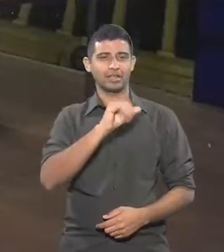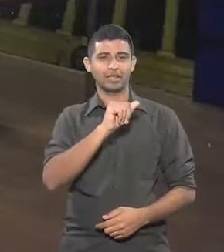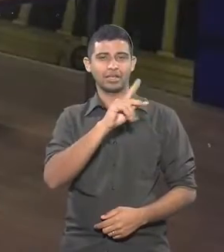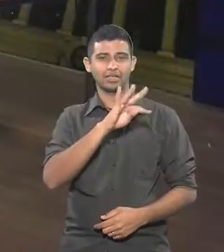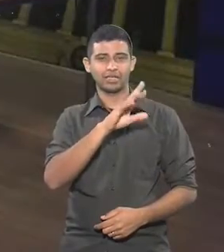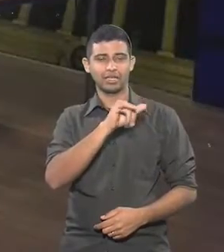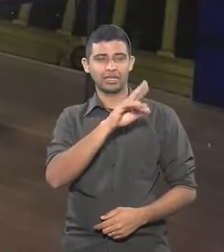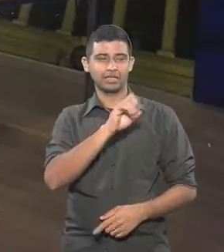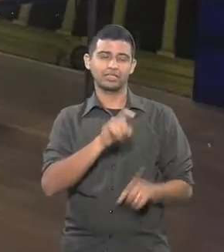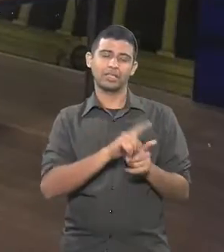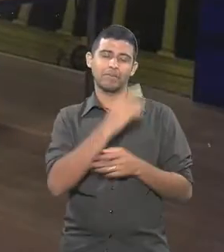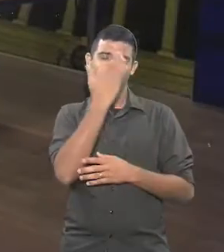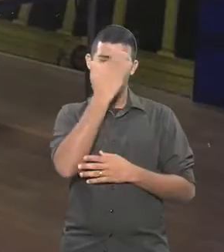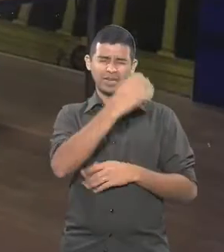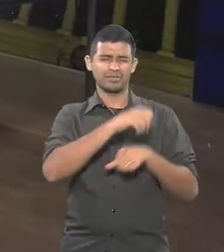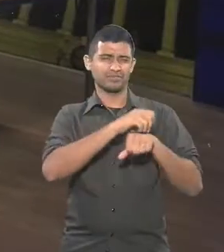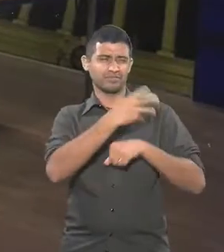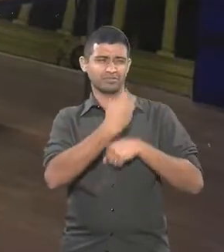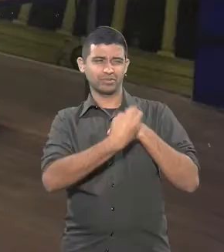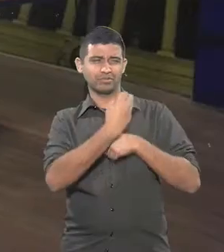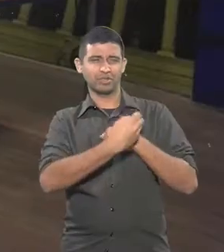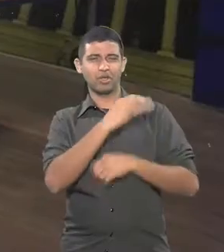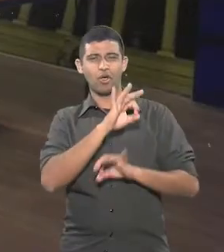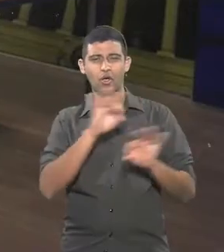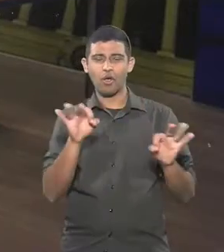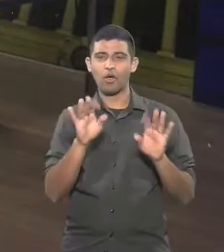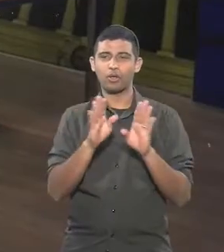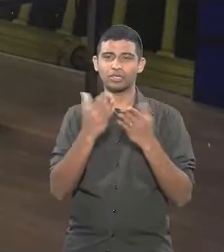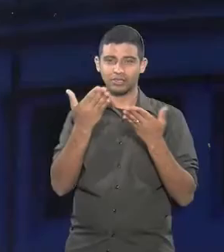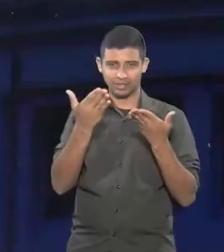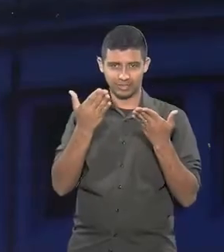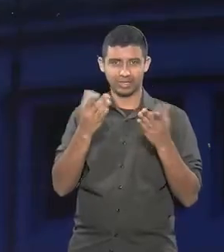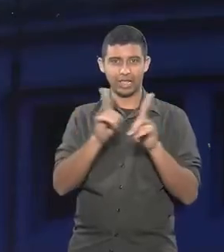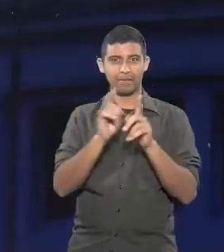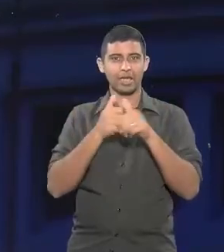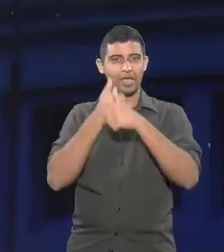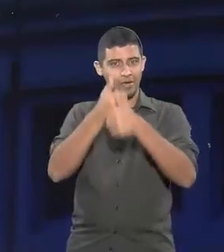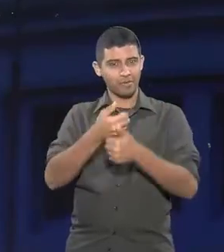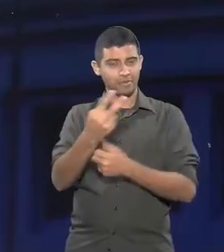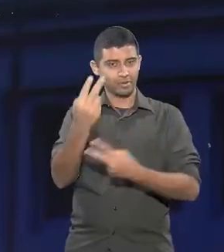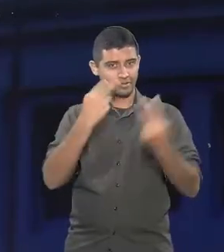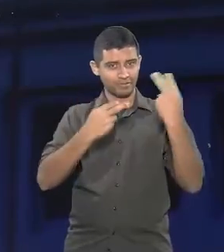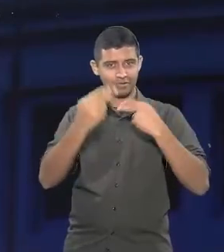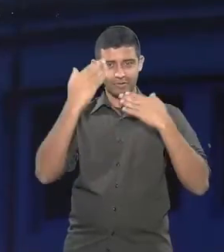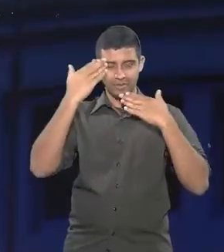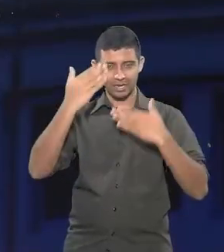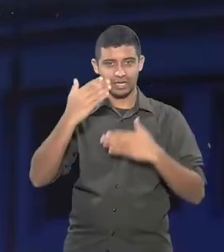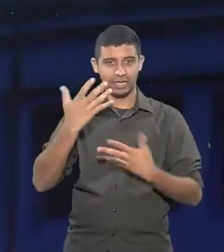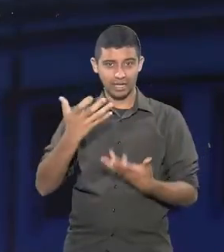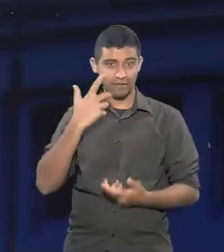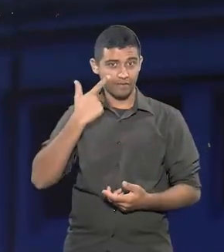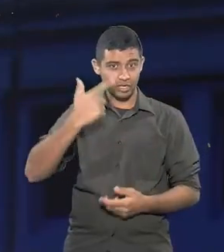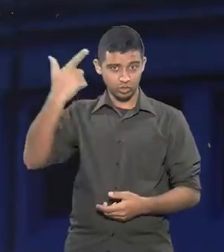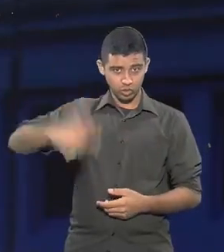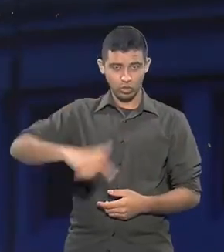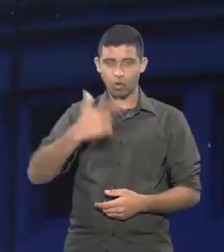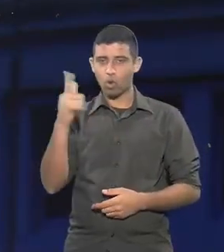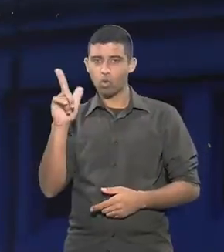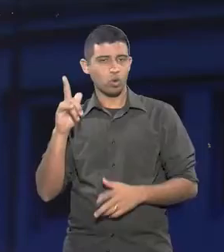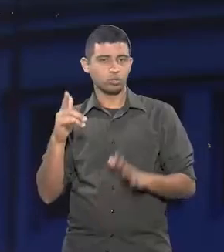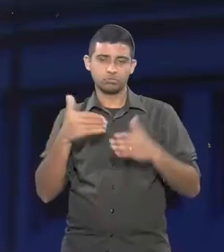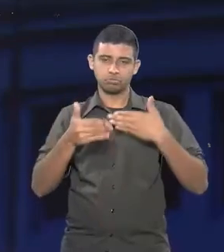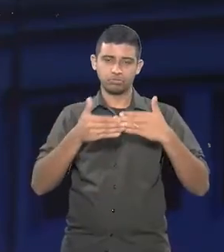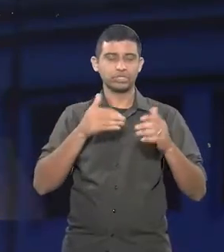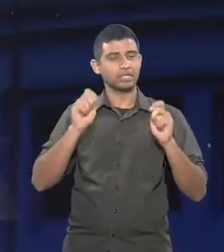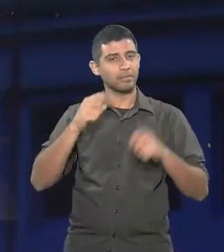tua presença, Catarine, também muito obrigada pelas dicas ótimas. Obrigada também a você que nos acompanhou até aqui. Para rever